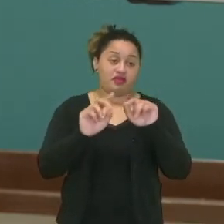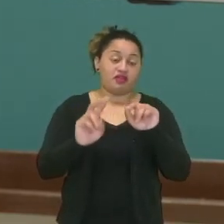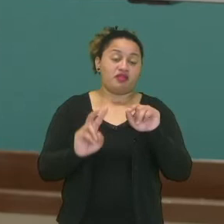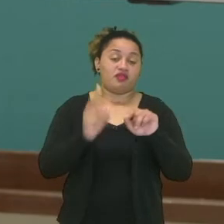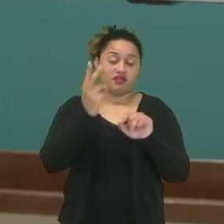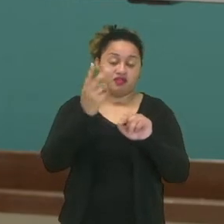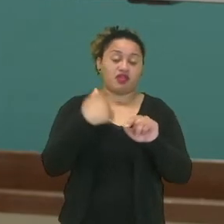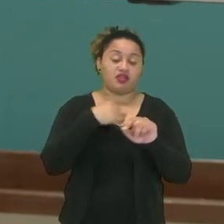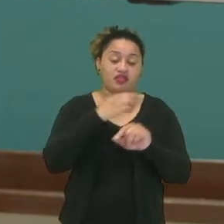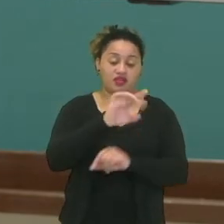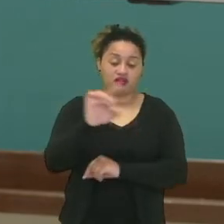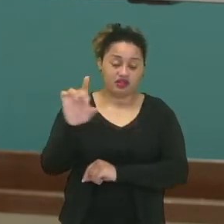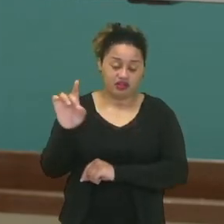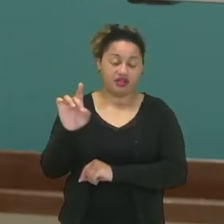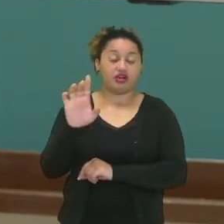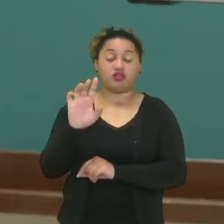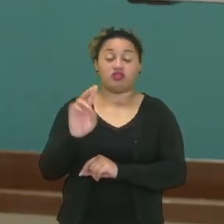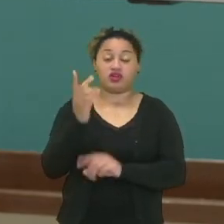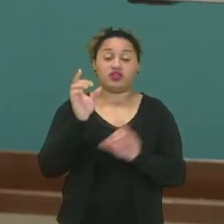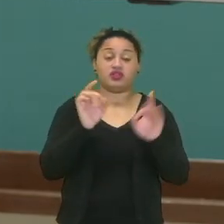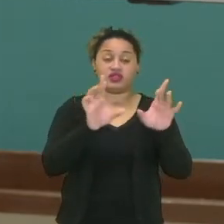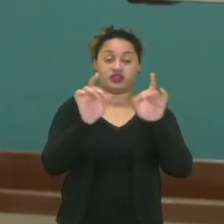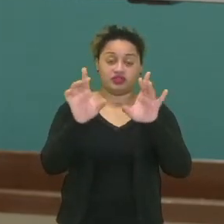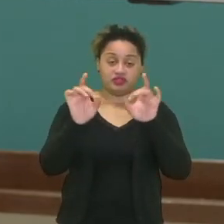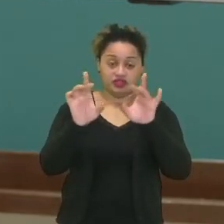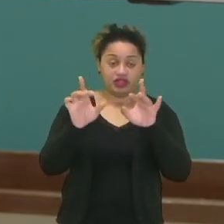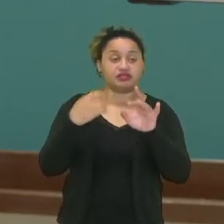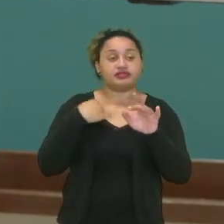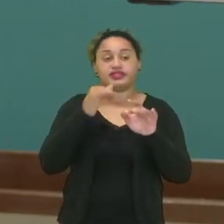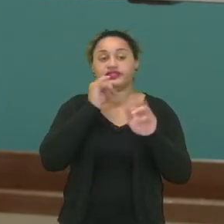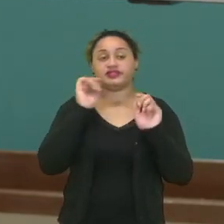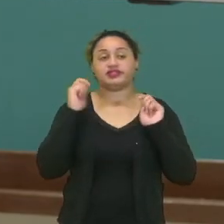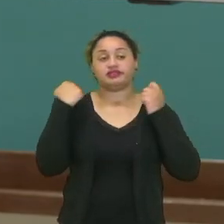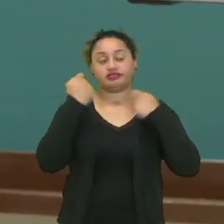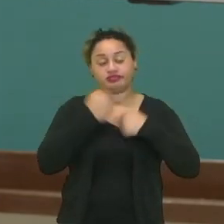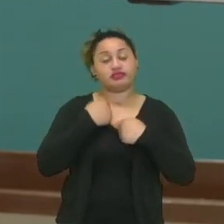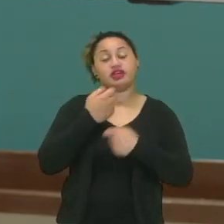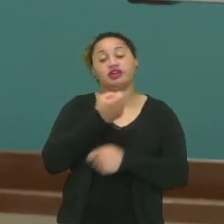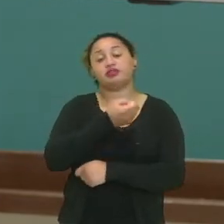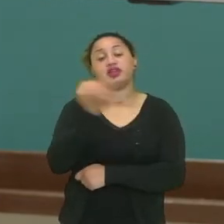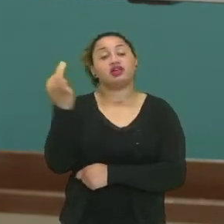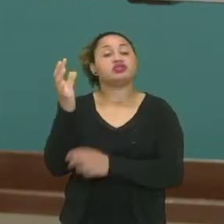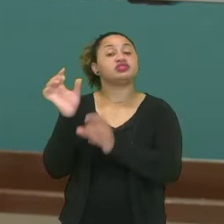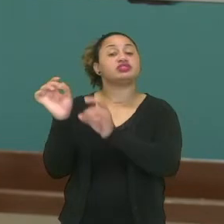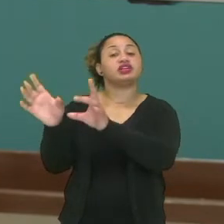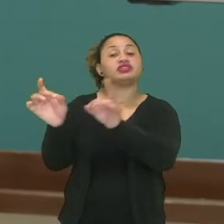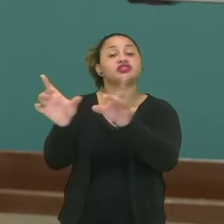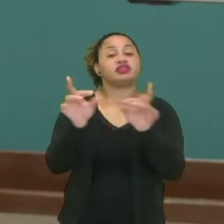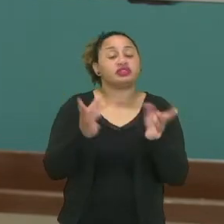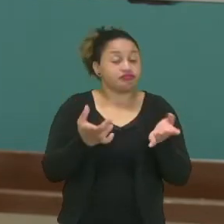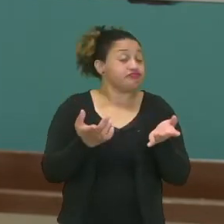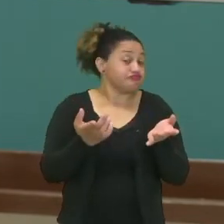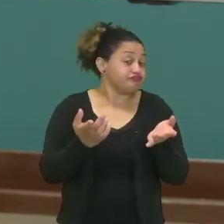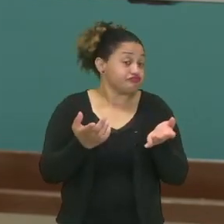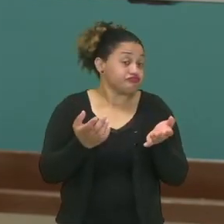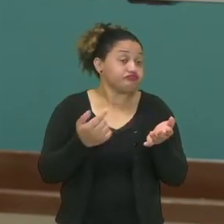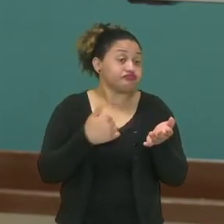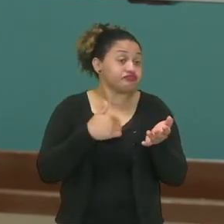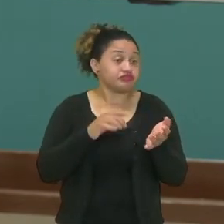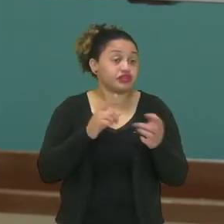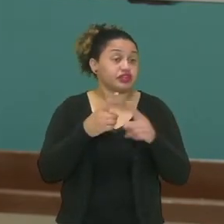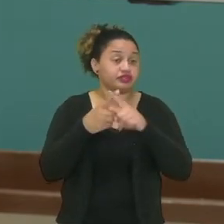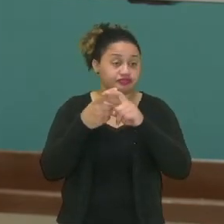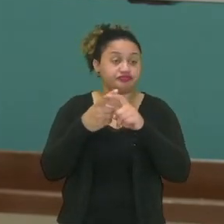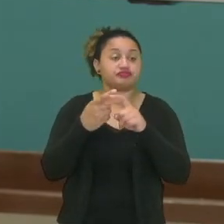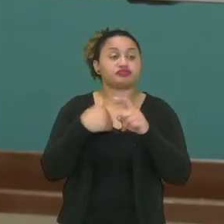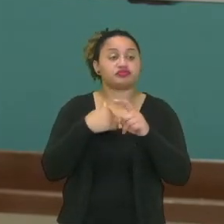o preço de venda, por exemplo, se a gente usar o exemplo das jaquetas, pelo número de jaquetas que eu estiver vendendo, né?